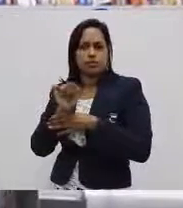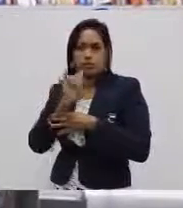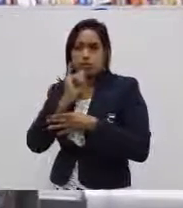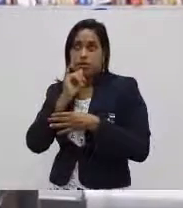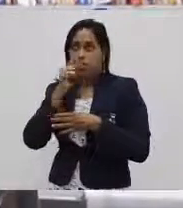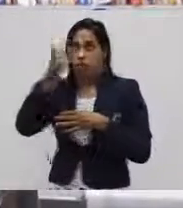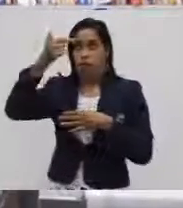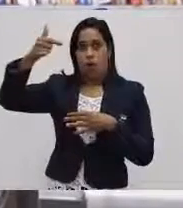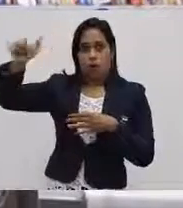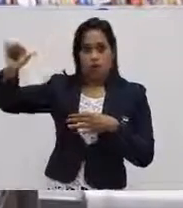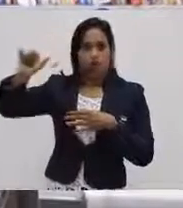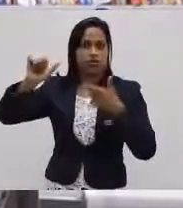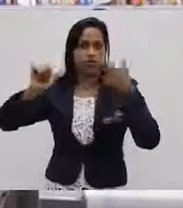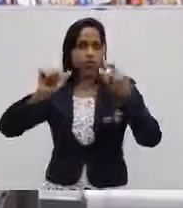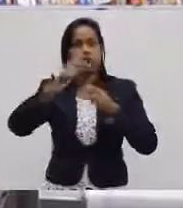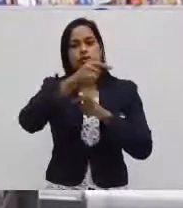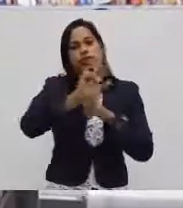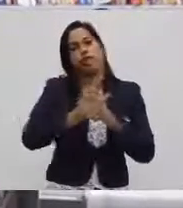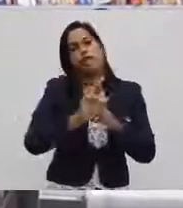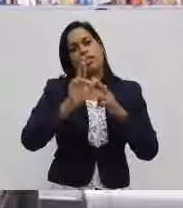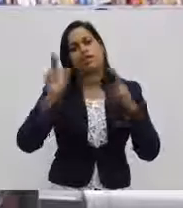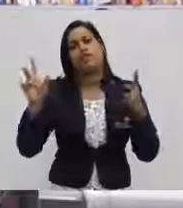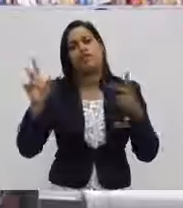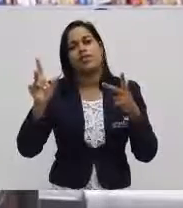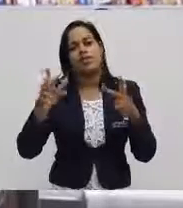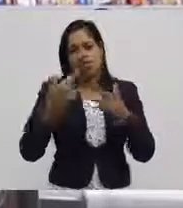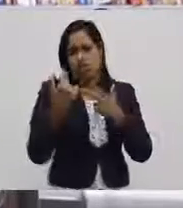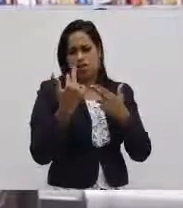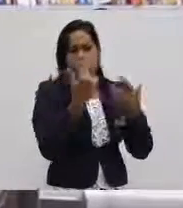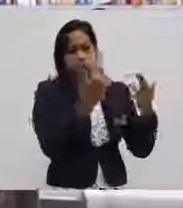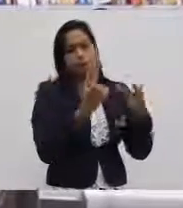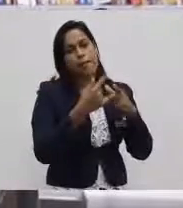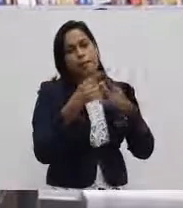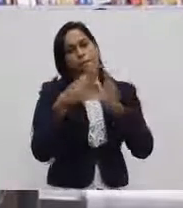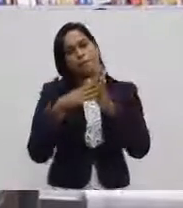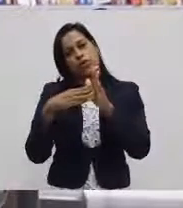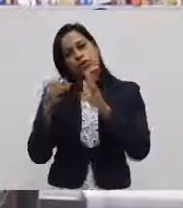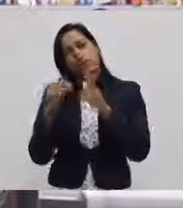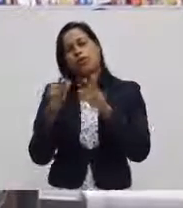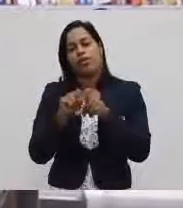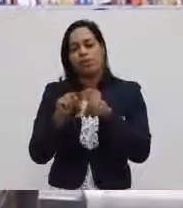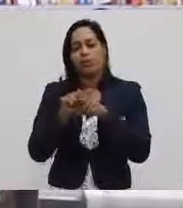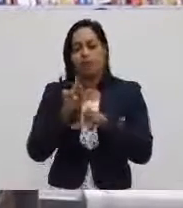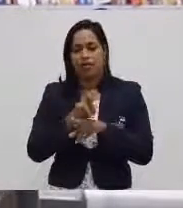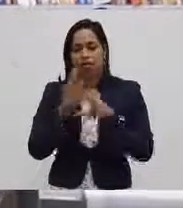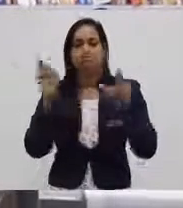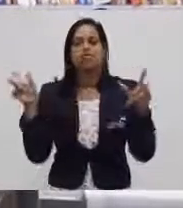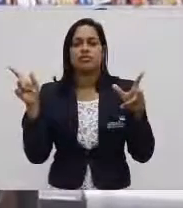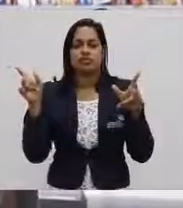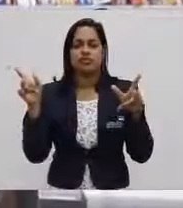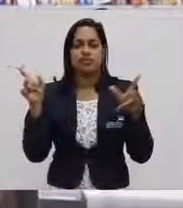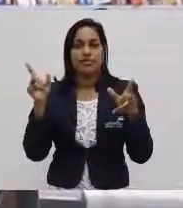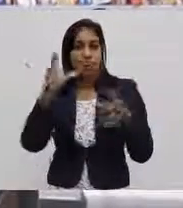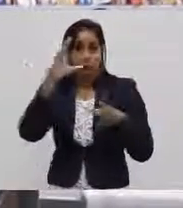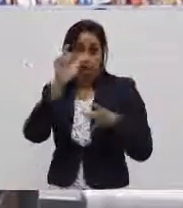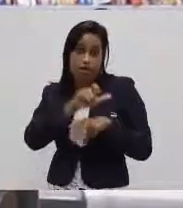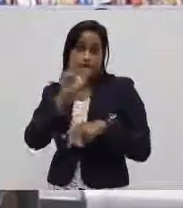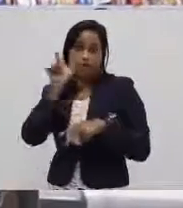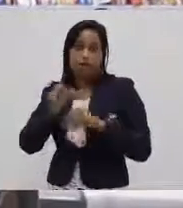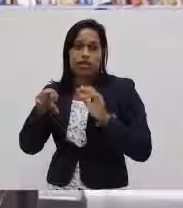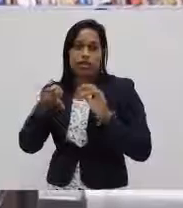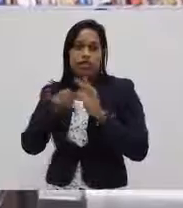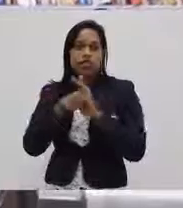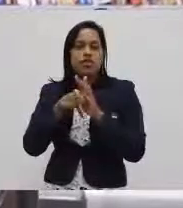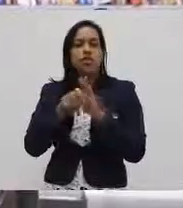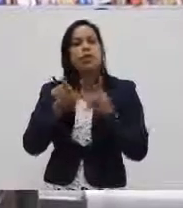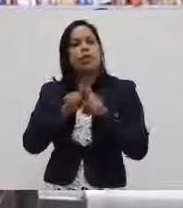a próxima turbina, não necessariamente ela vai ser igual à primeira. E é uma característica desse tipo de sistema de produção intermitente